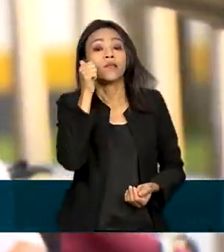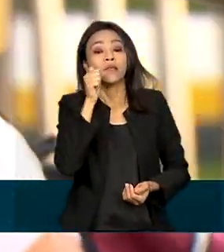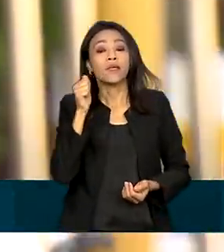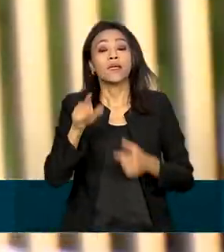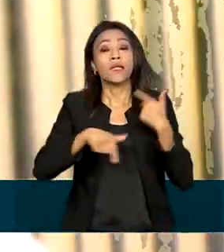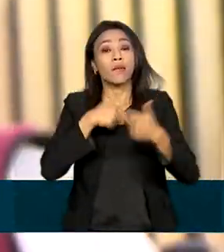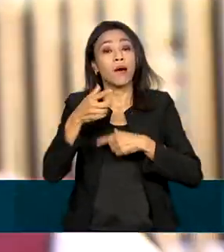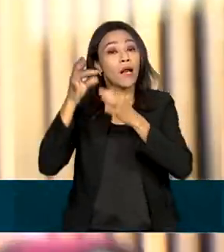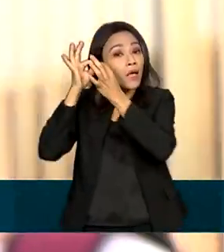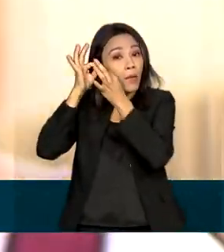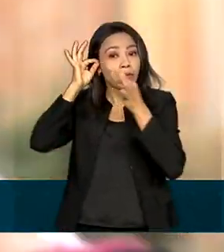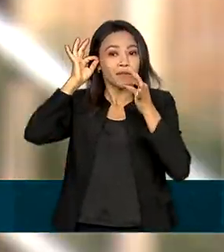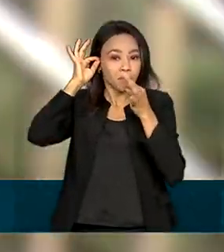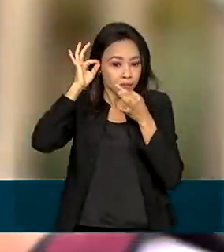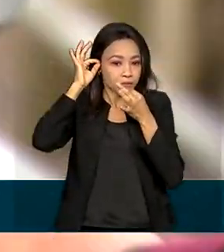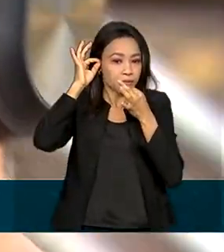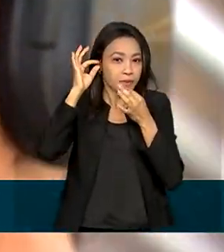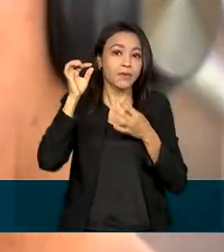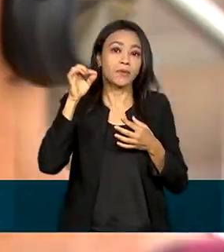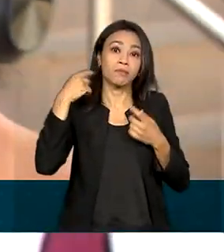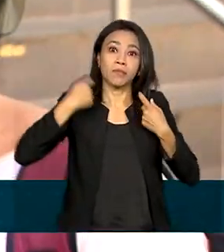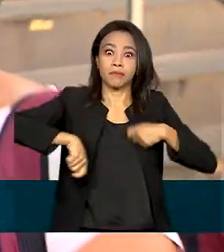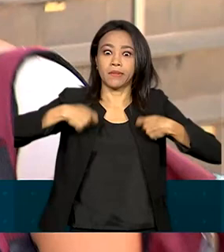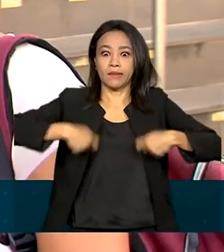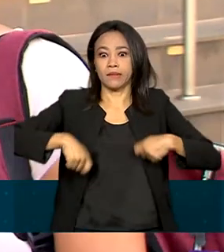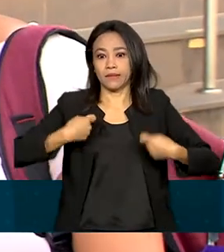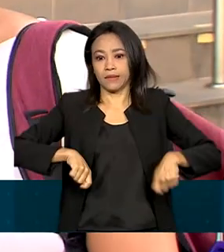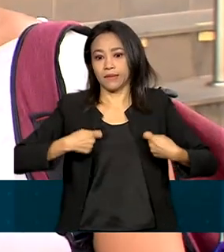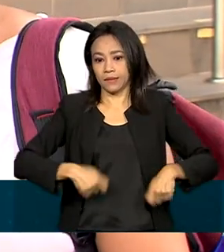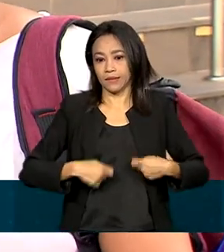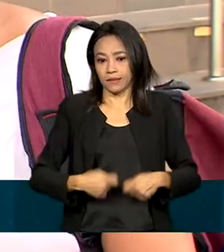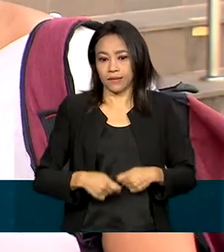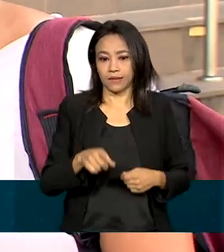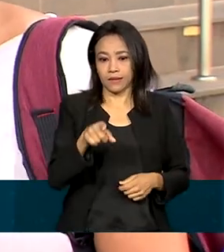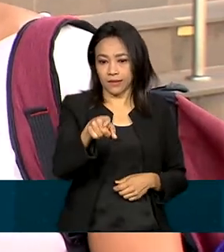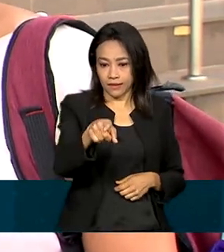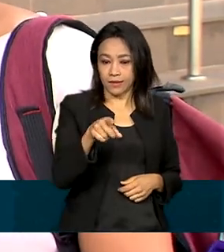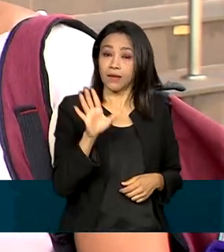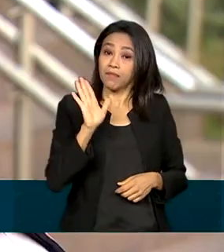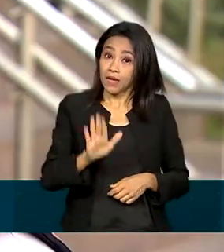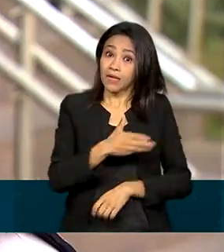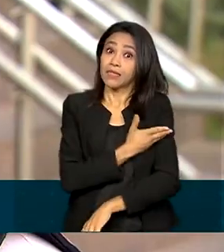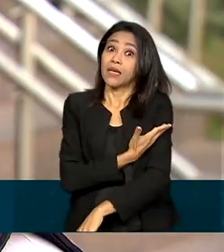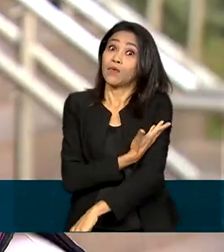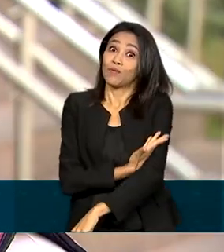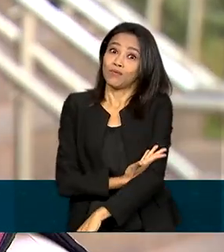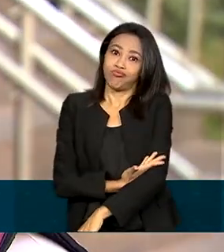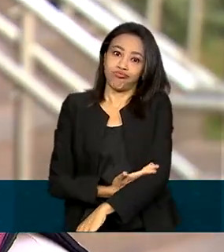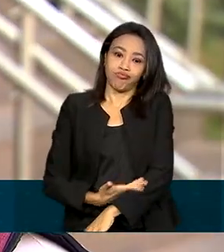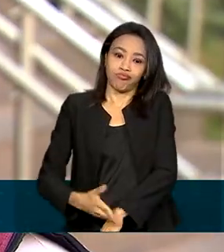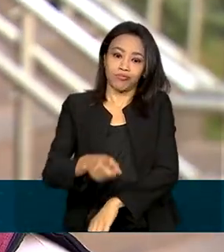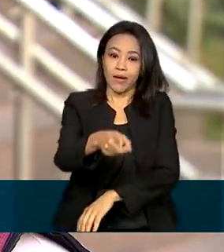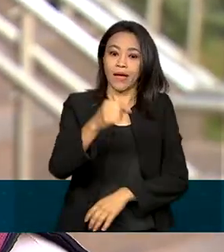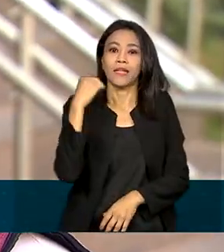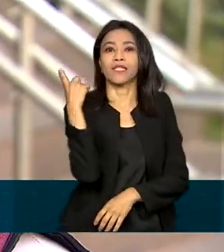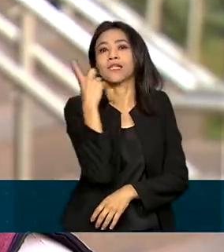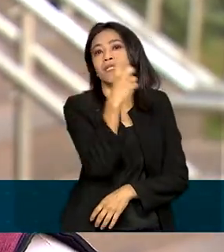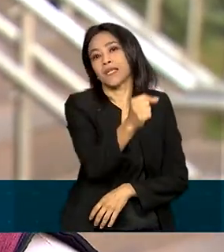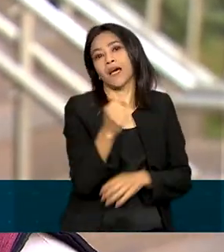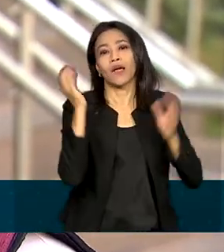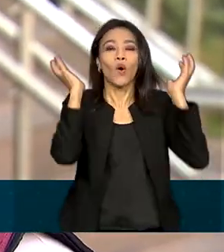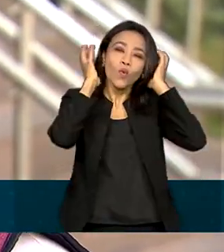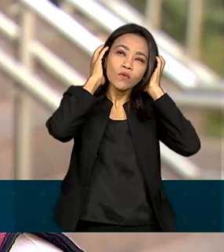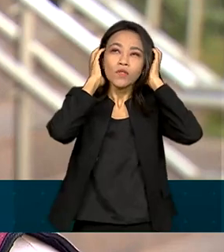com telemarketing, o aparelho é uma necessidade, mas também um vício. Ela já sai do emprego